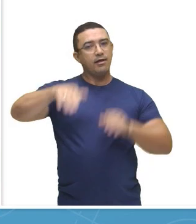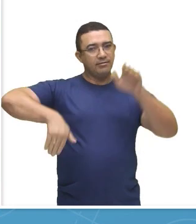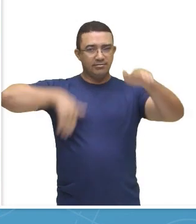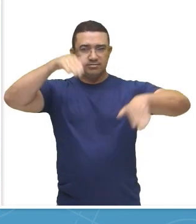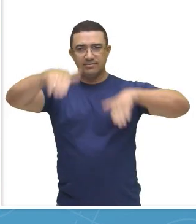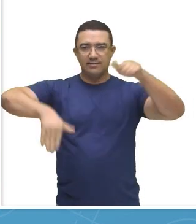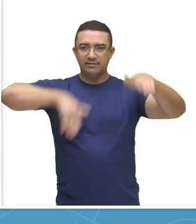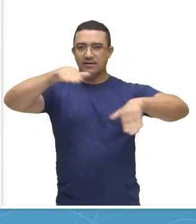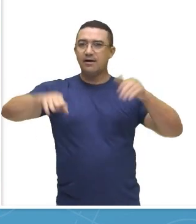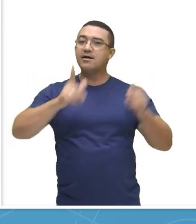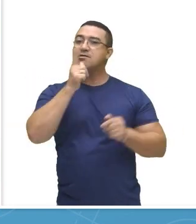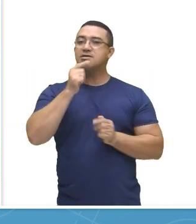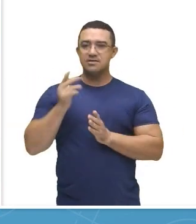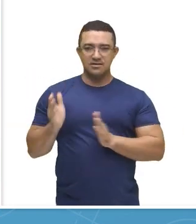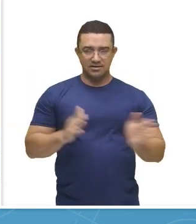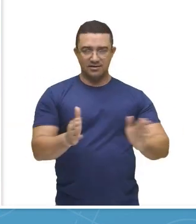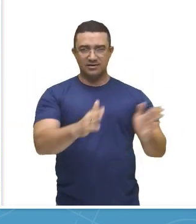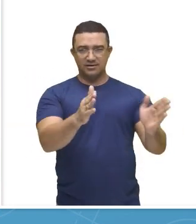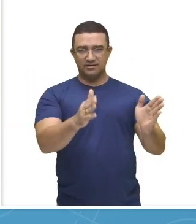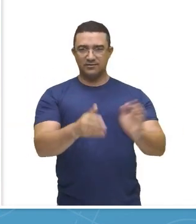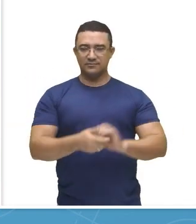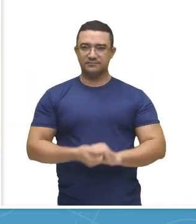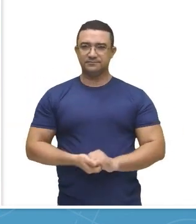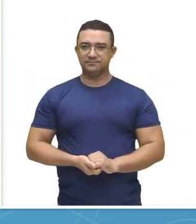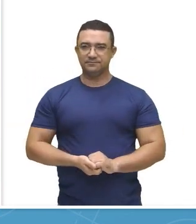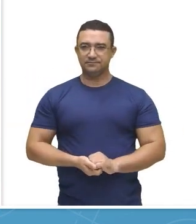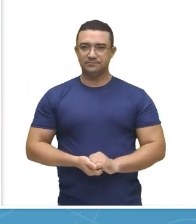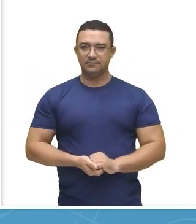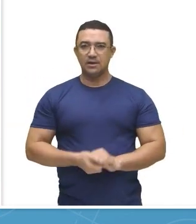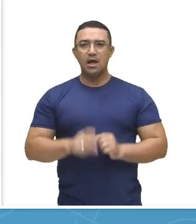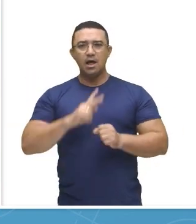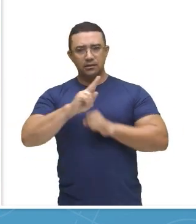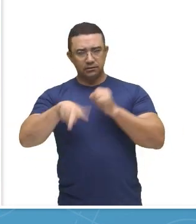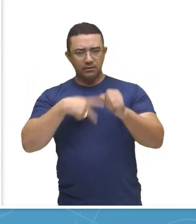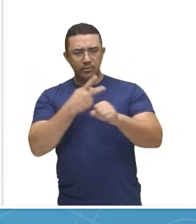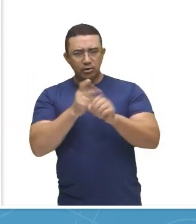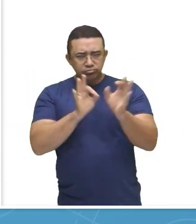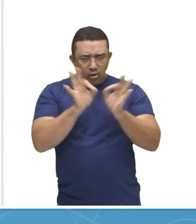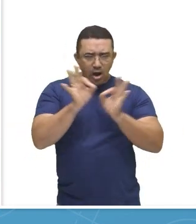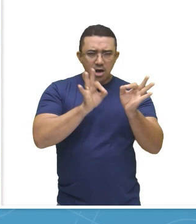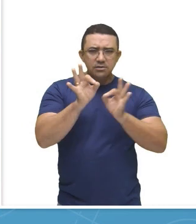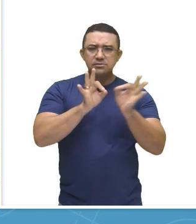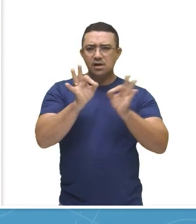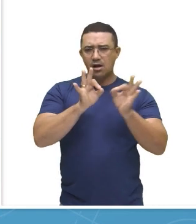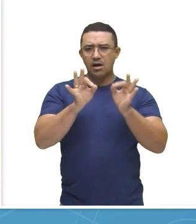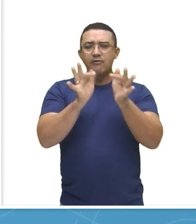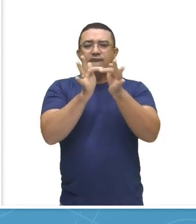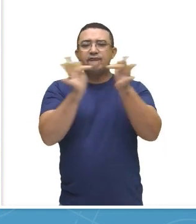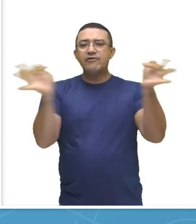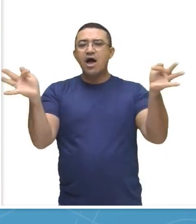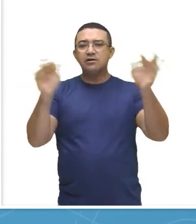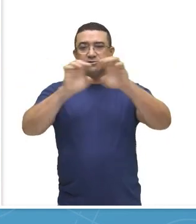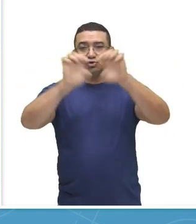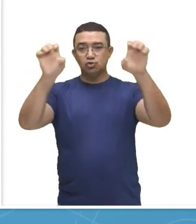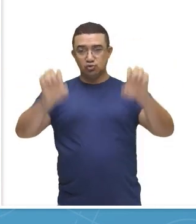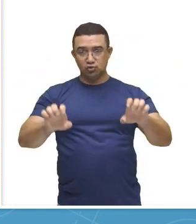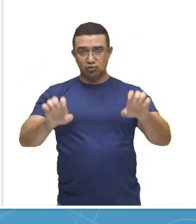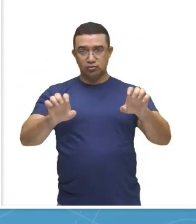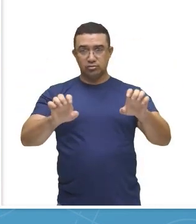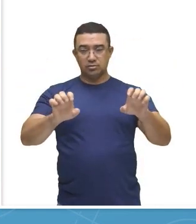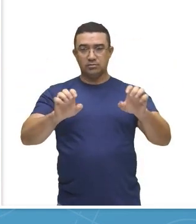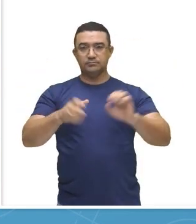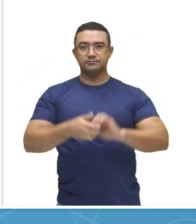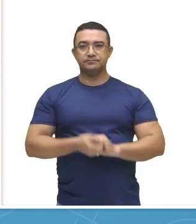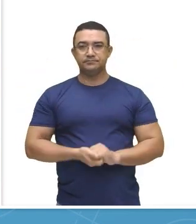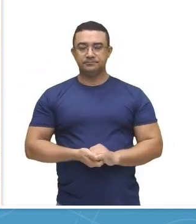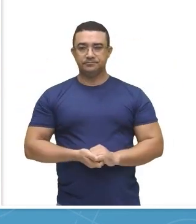ensinar para vocês como é que eu faço a construção das orações utilizando a estrutura do be going to, que eu mencionei no começo da